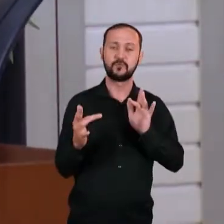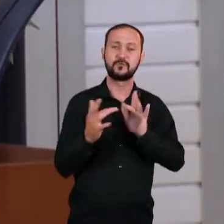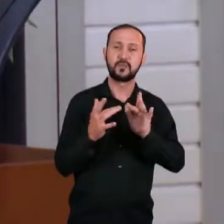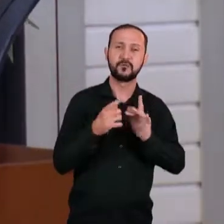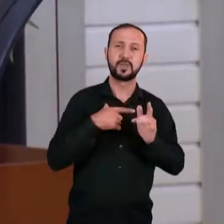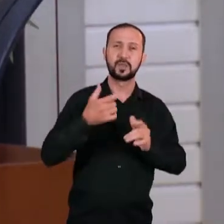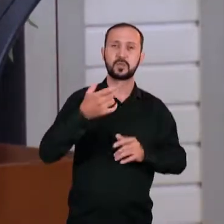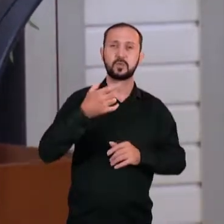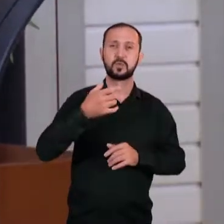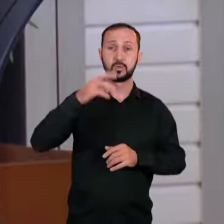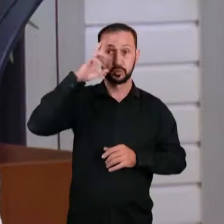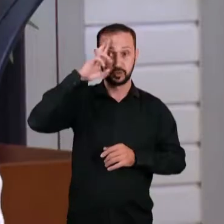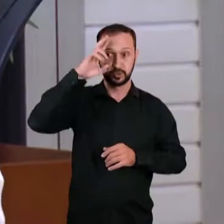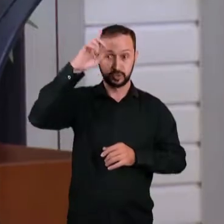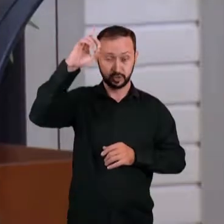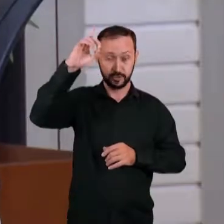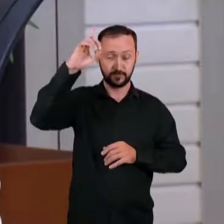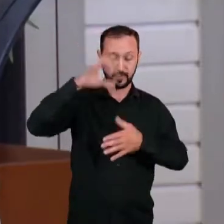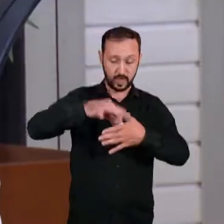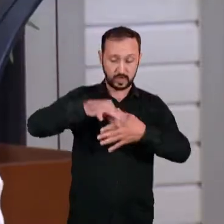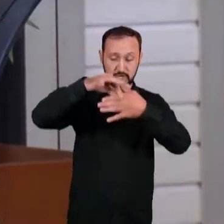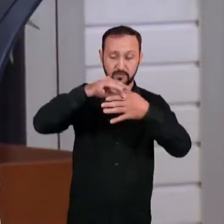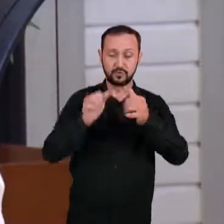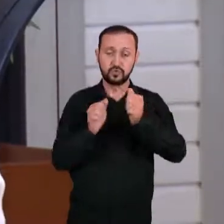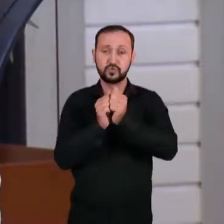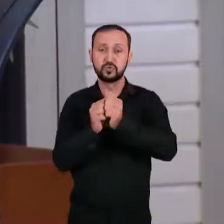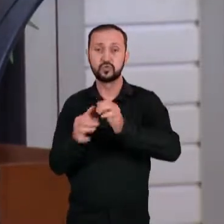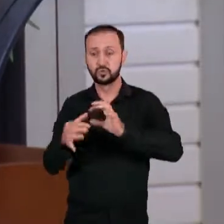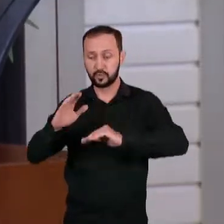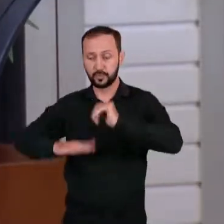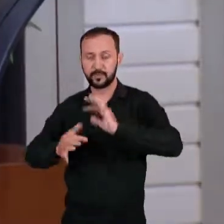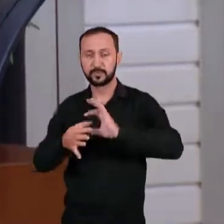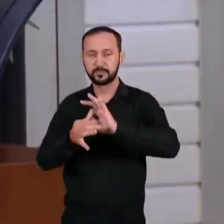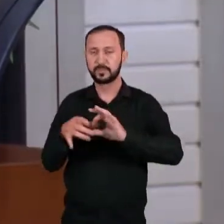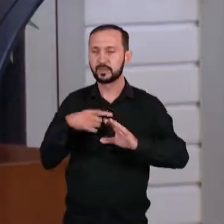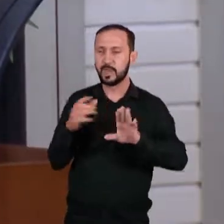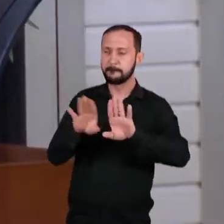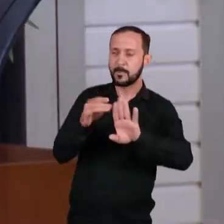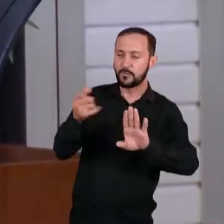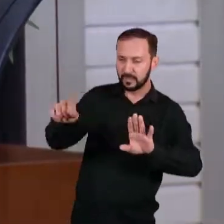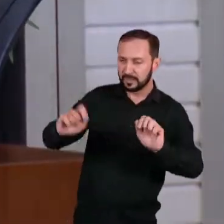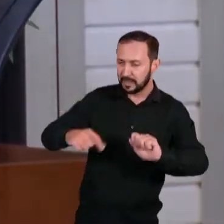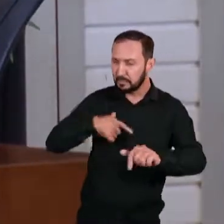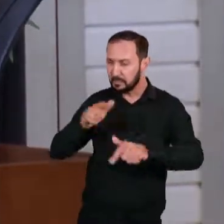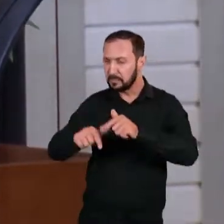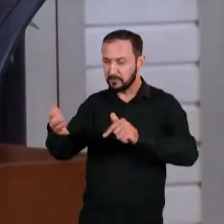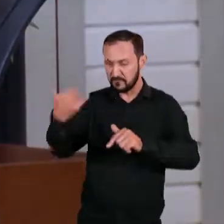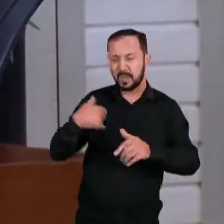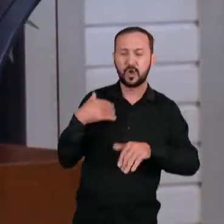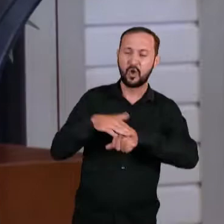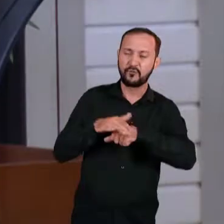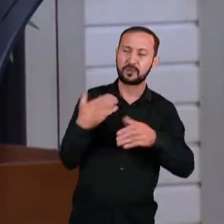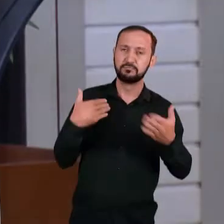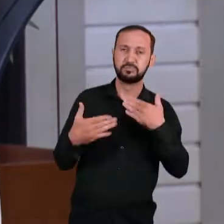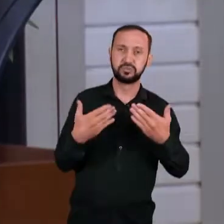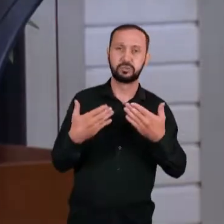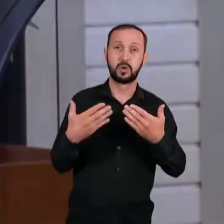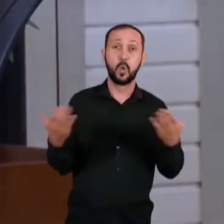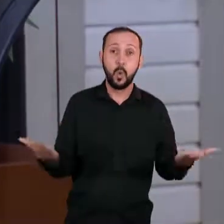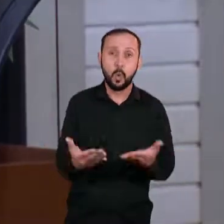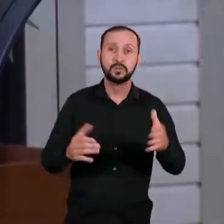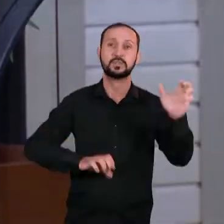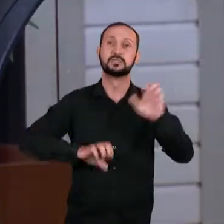chefia, funcionários, para você ter uma porta aberta, se você teve alguma dificuldade, você poder conversar. Várias empresas grandes hoje em